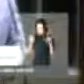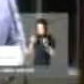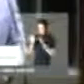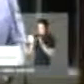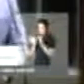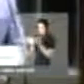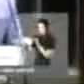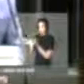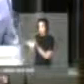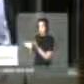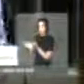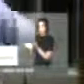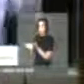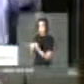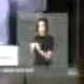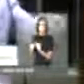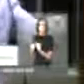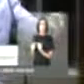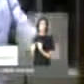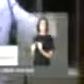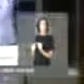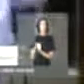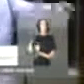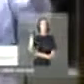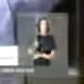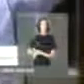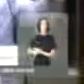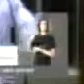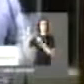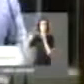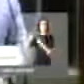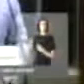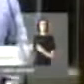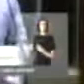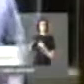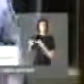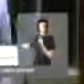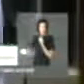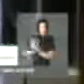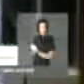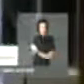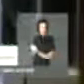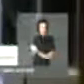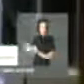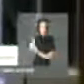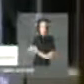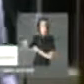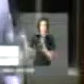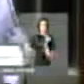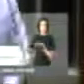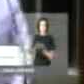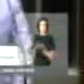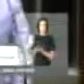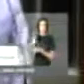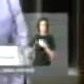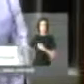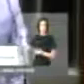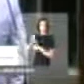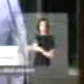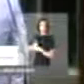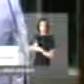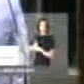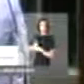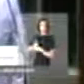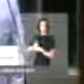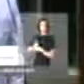tramassem para usar um momento que se discute combate à corrupção, tentar dar um golpe à soberania